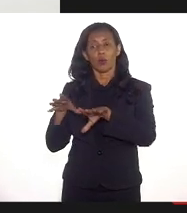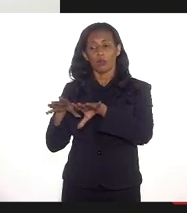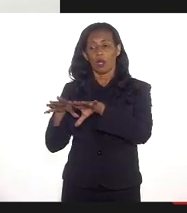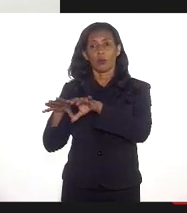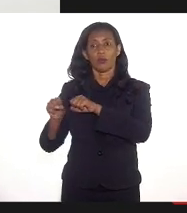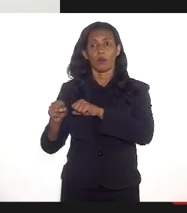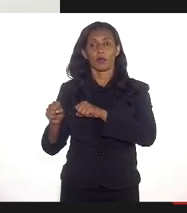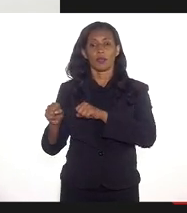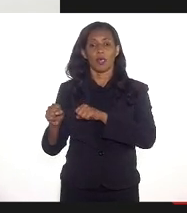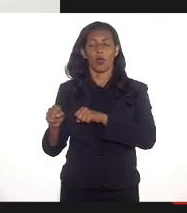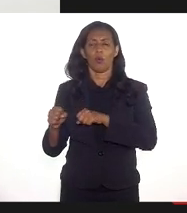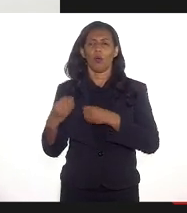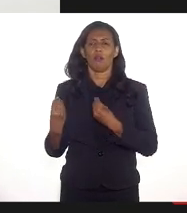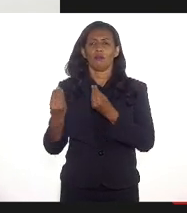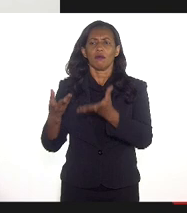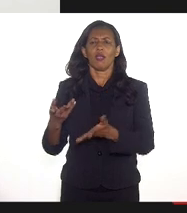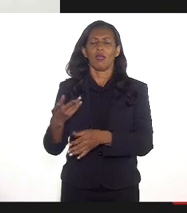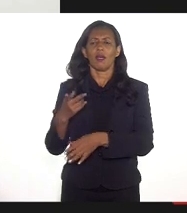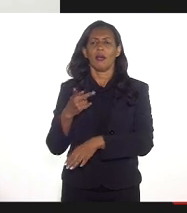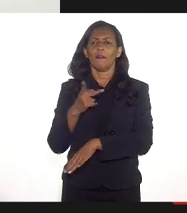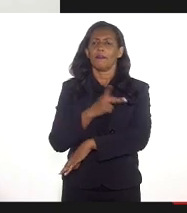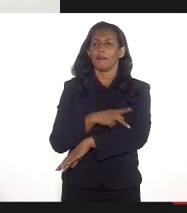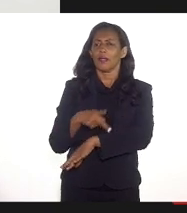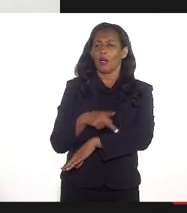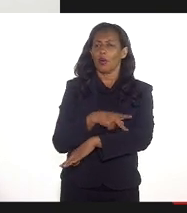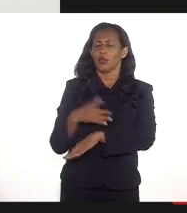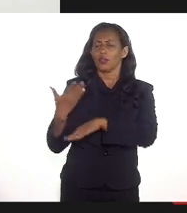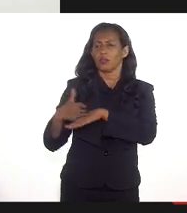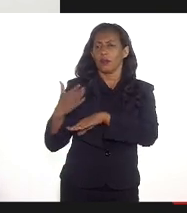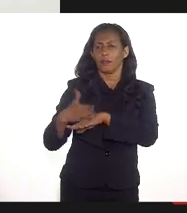entrega pedagógica da parte prática,